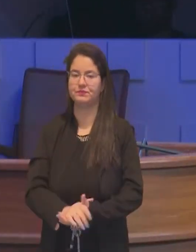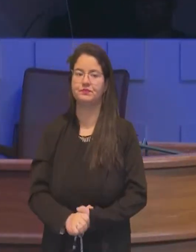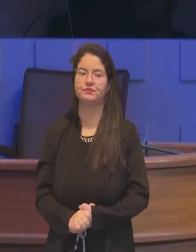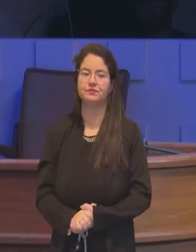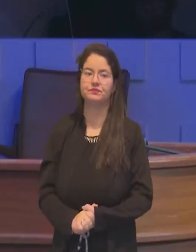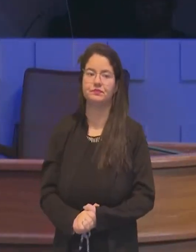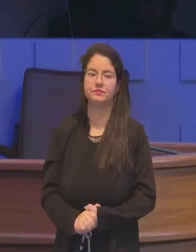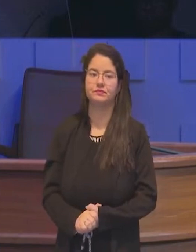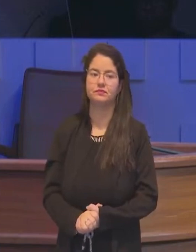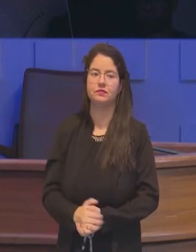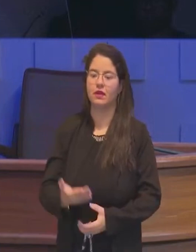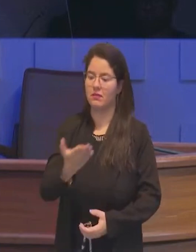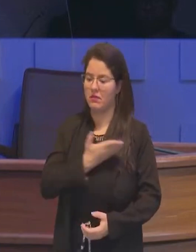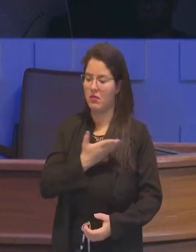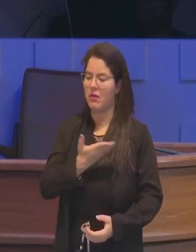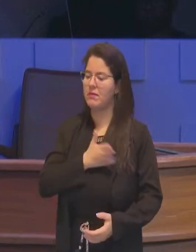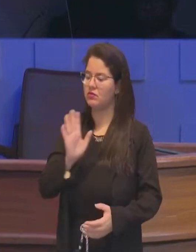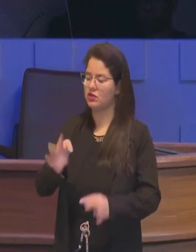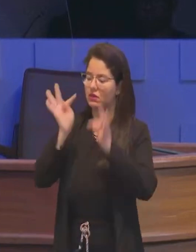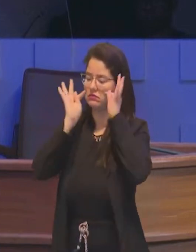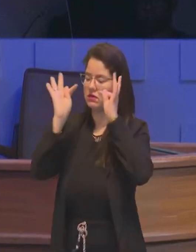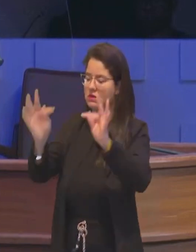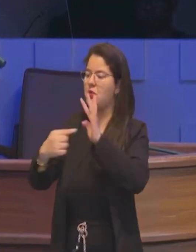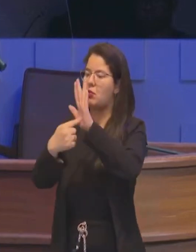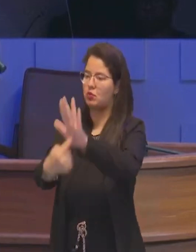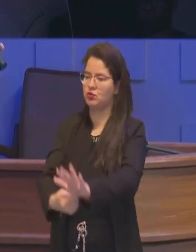que trouxe o seu testemunho no domingo passado